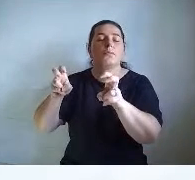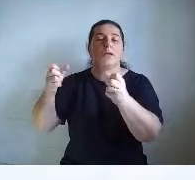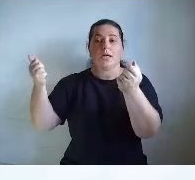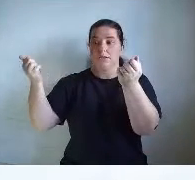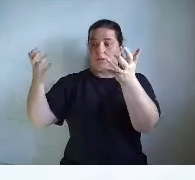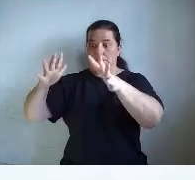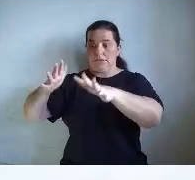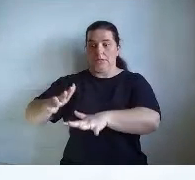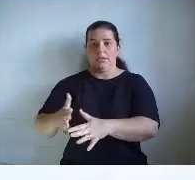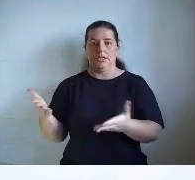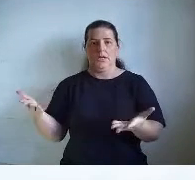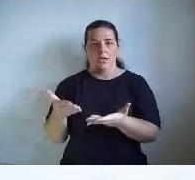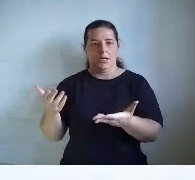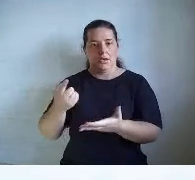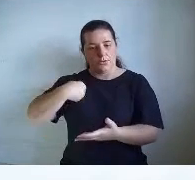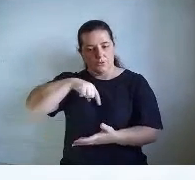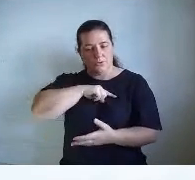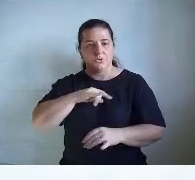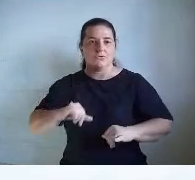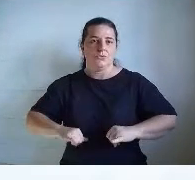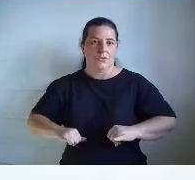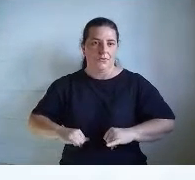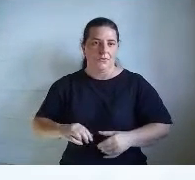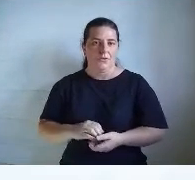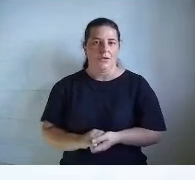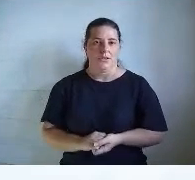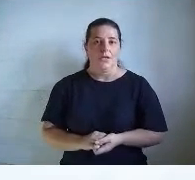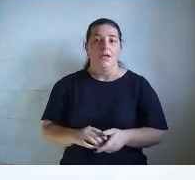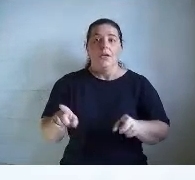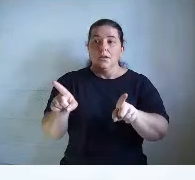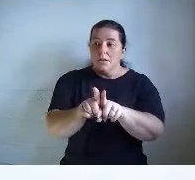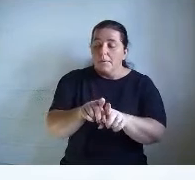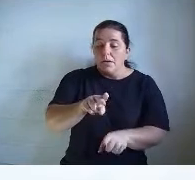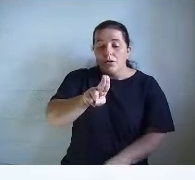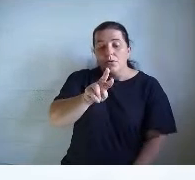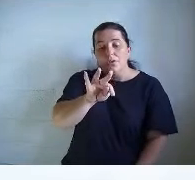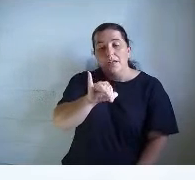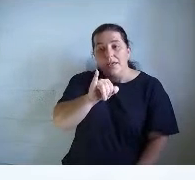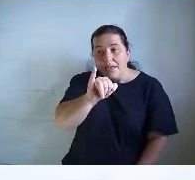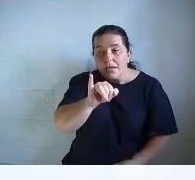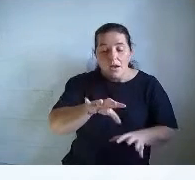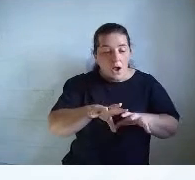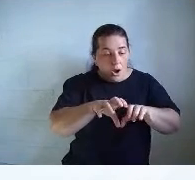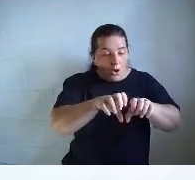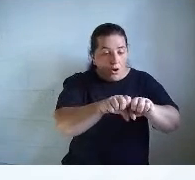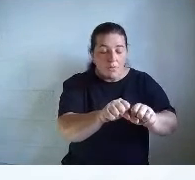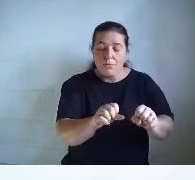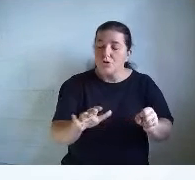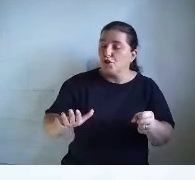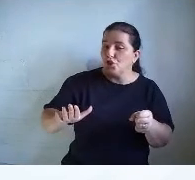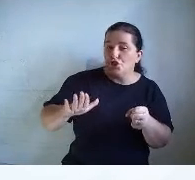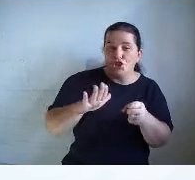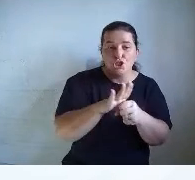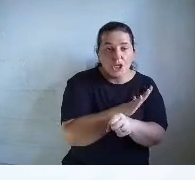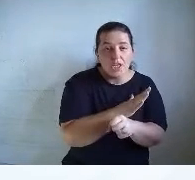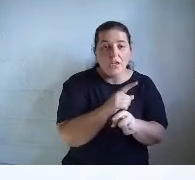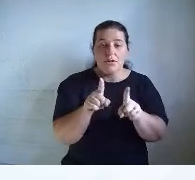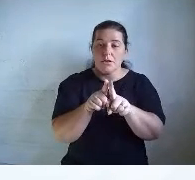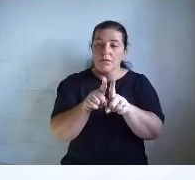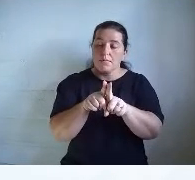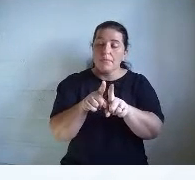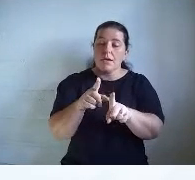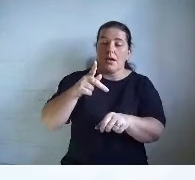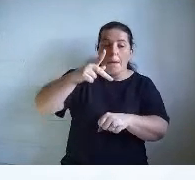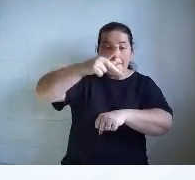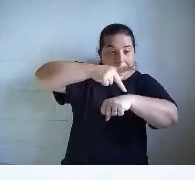Estamos basicamente com 100% de ocupação nas UTIs aqui do estado do Paraná, na nossa cidade, no nosso país. Nós já